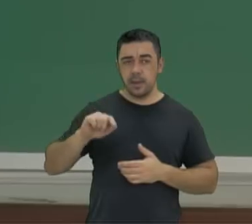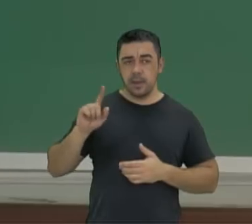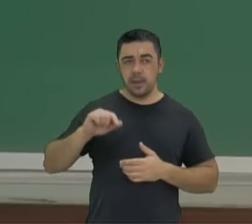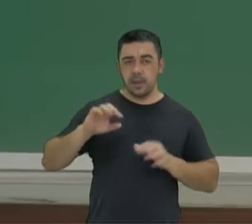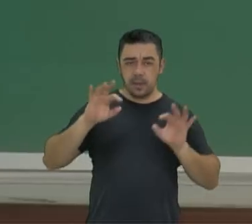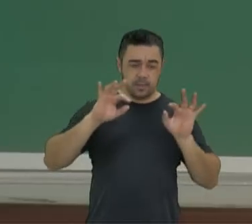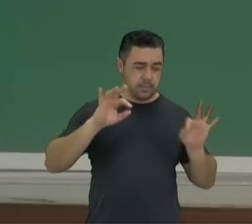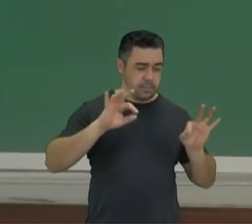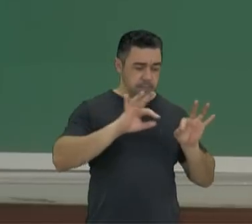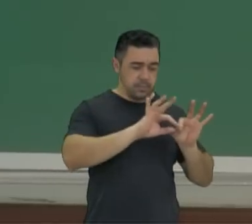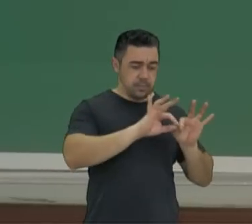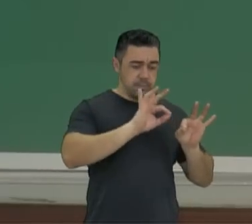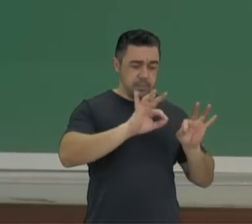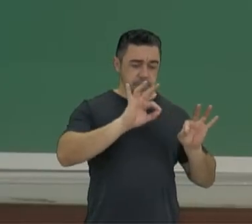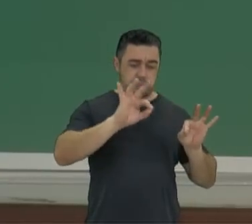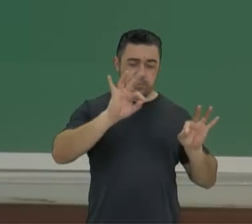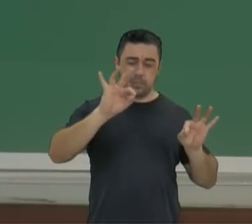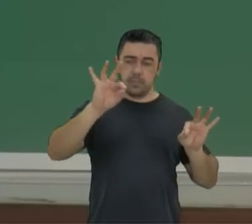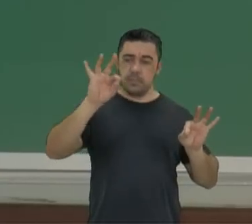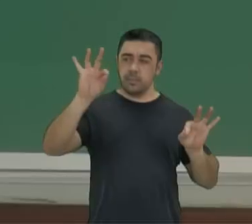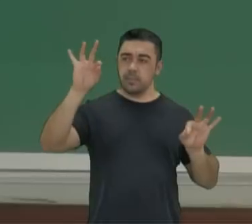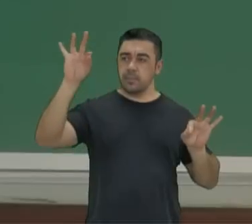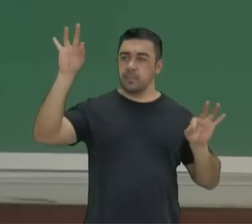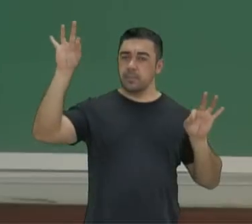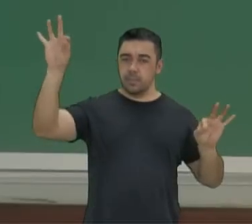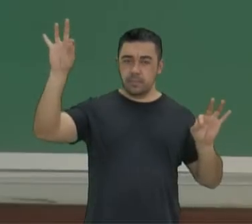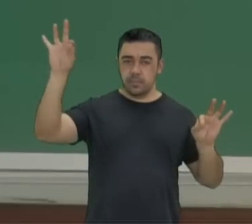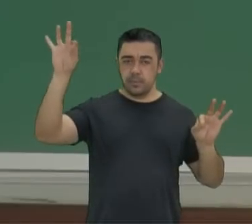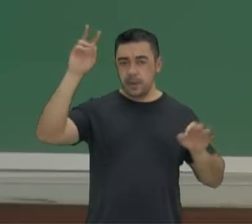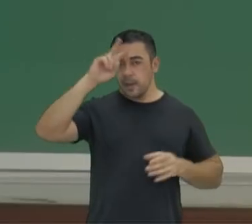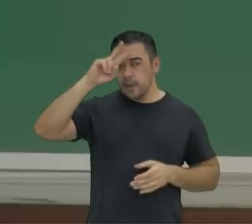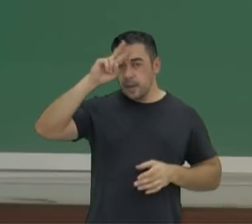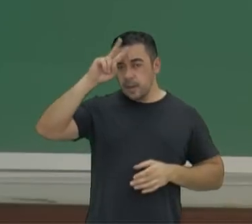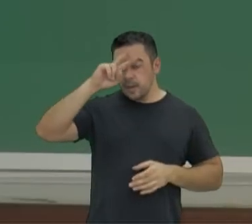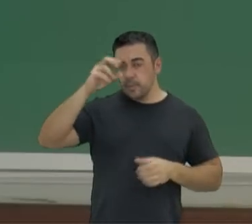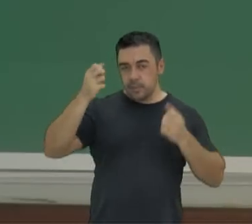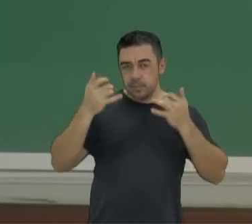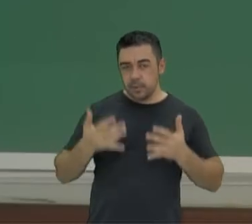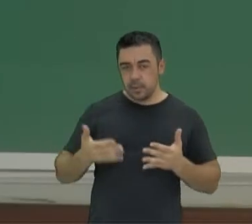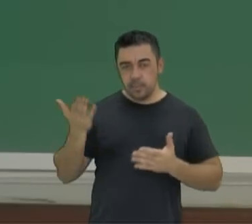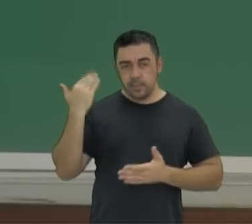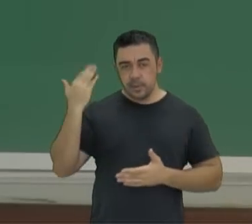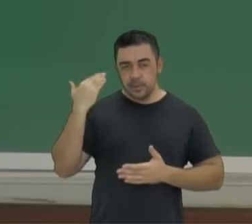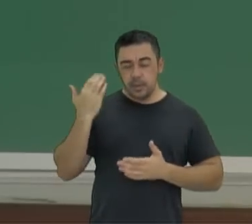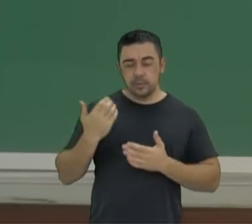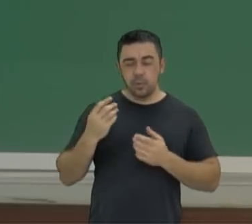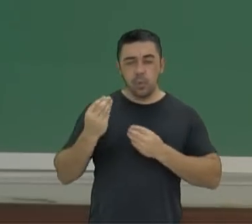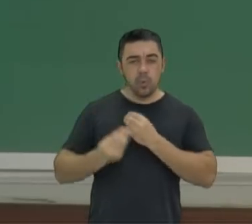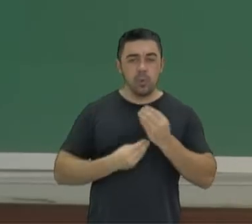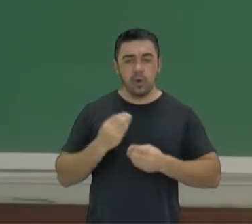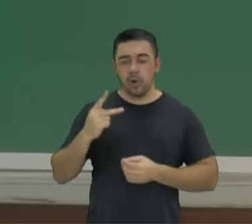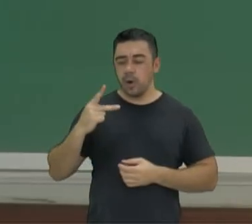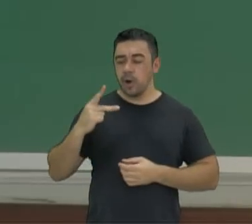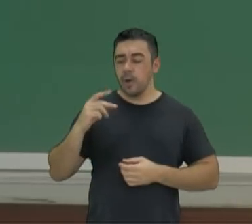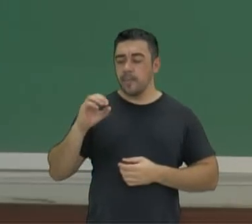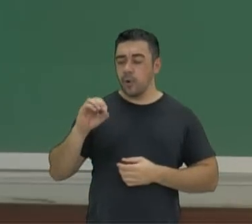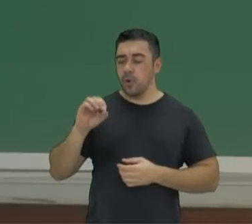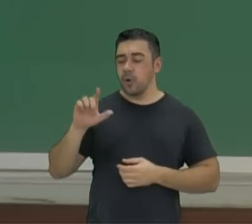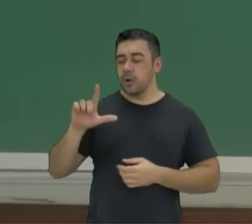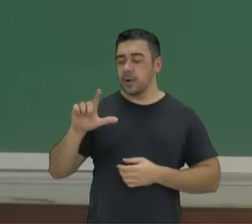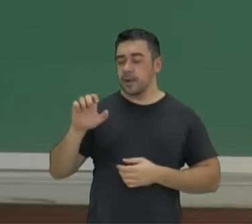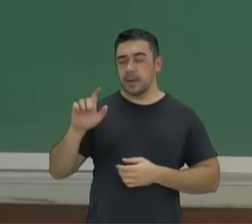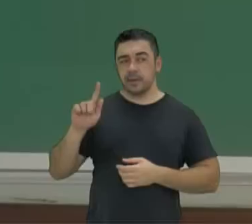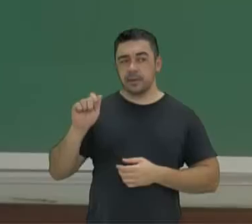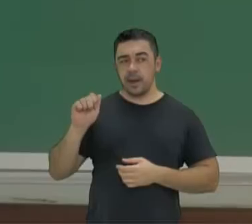até lá. E lembra da nossa aula de comprimento, que a professora contou a história do comprimento? Polegada, ó. Então, eu vou fazer aqui,